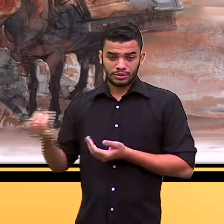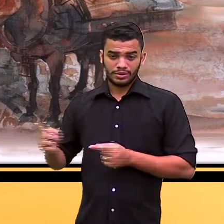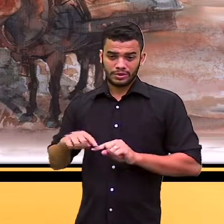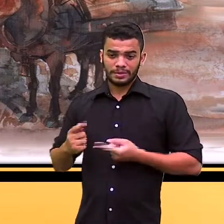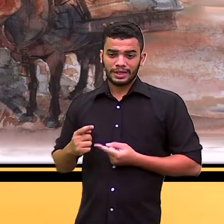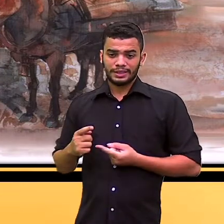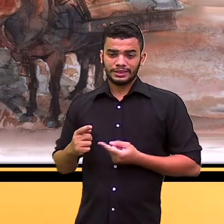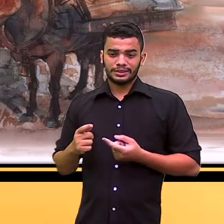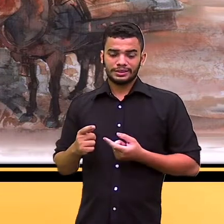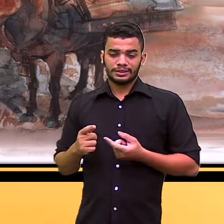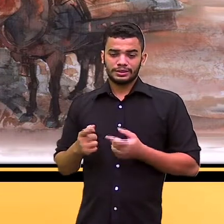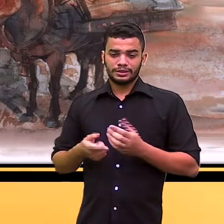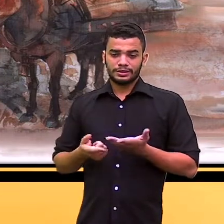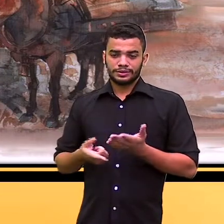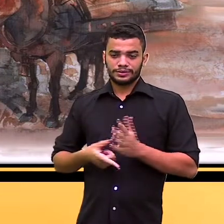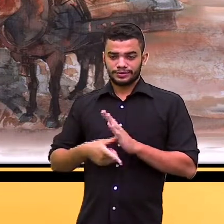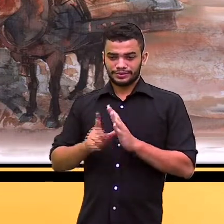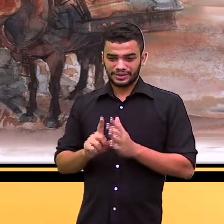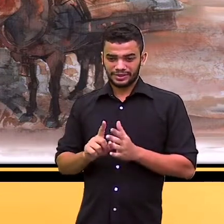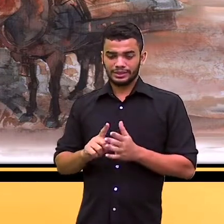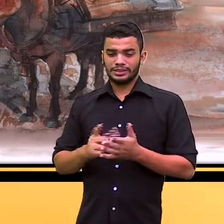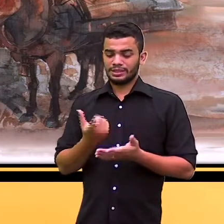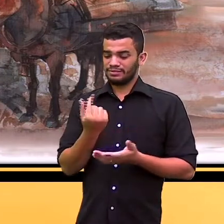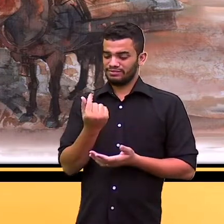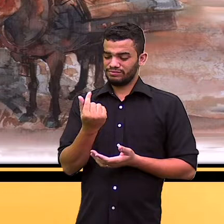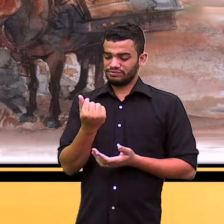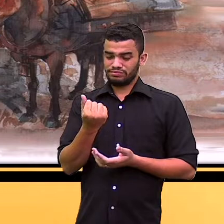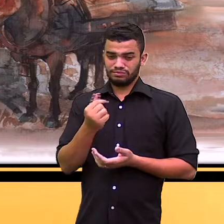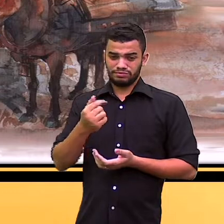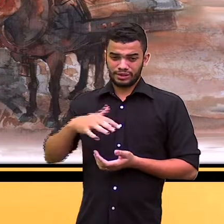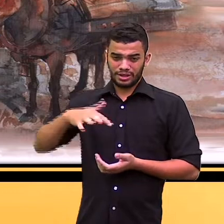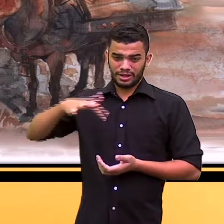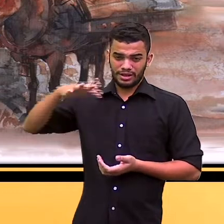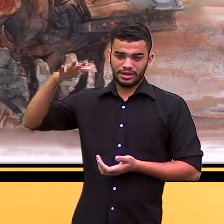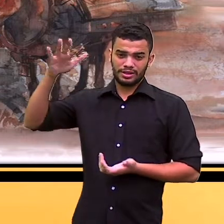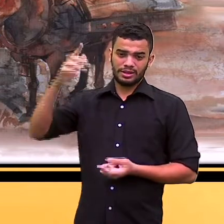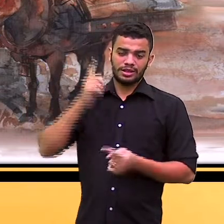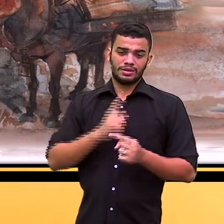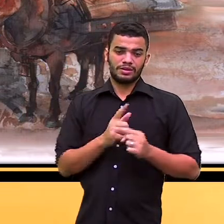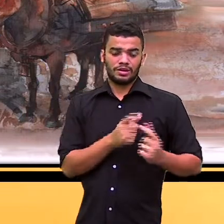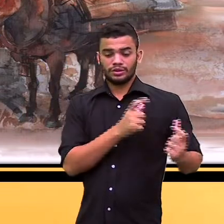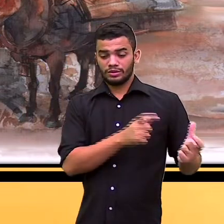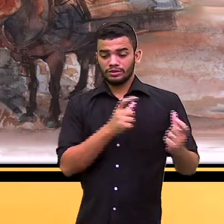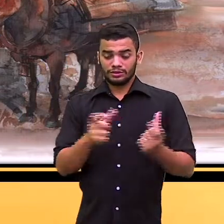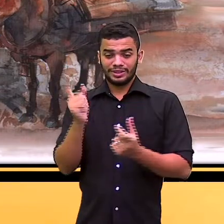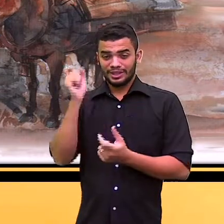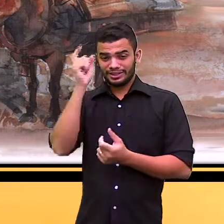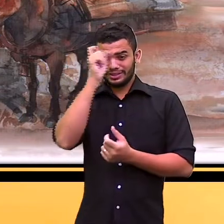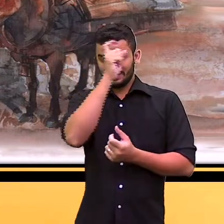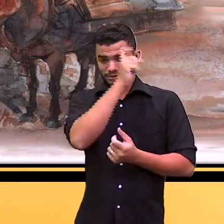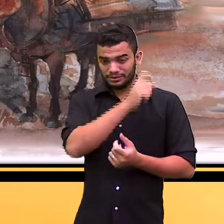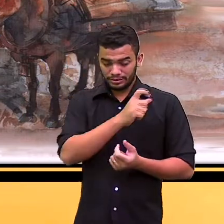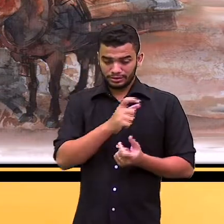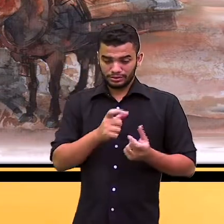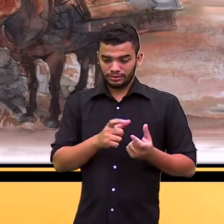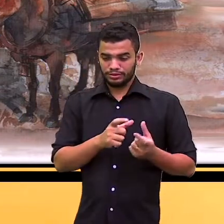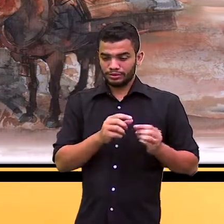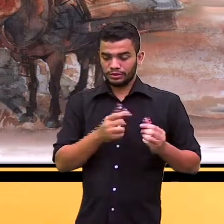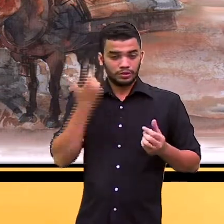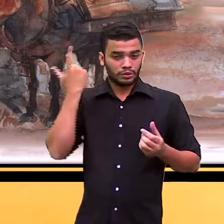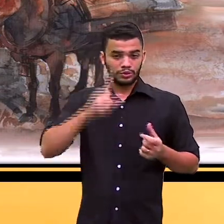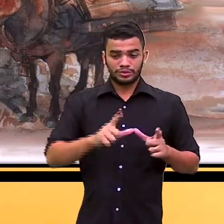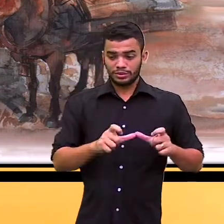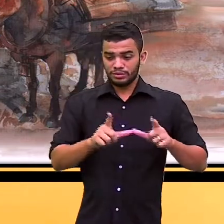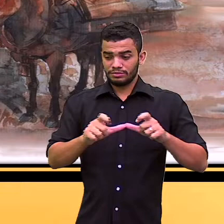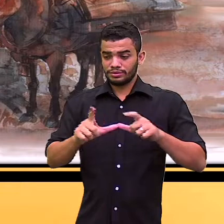ausência de lavouras e à dificuldade enfrentadas nas rotas que ligavam as regiões de diferentes partes